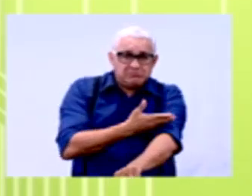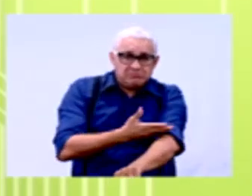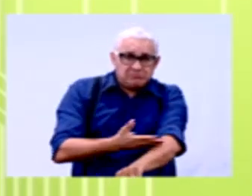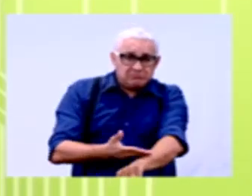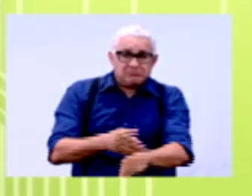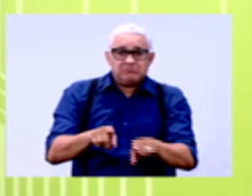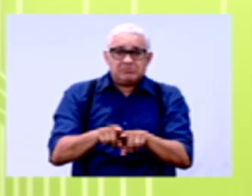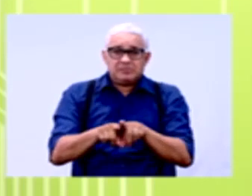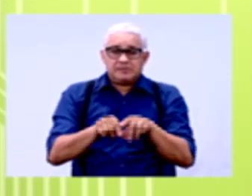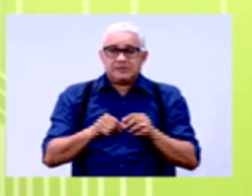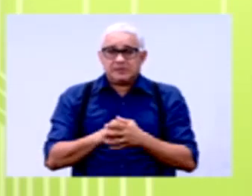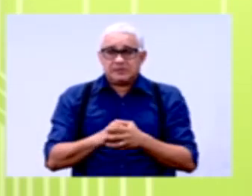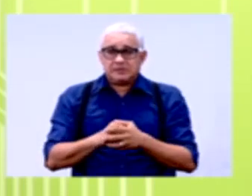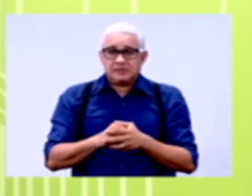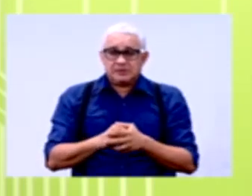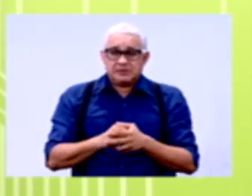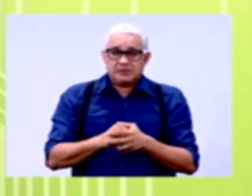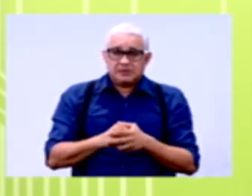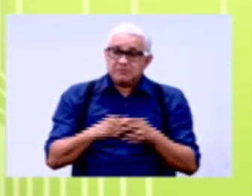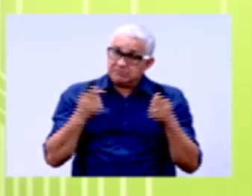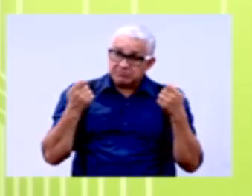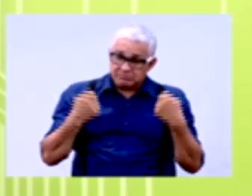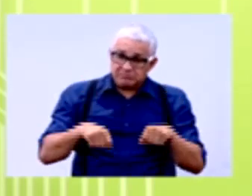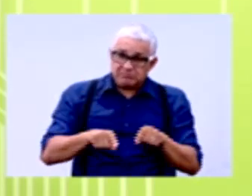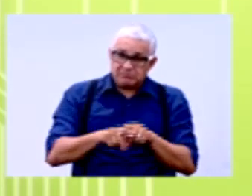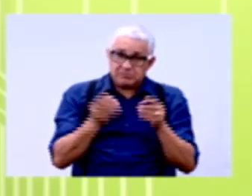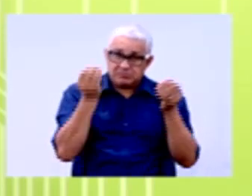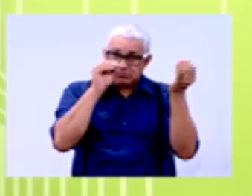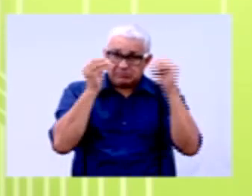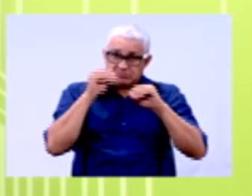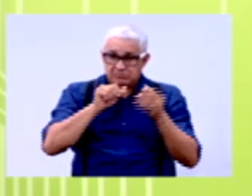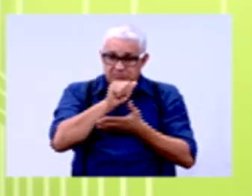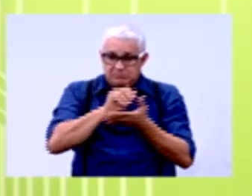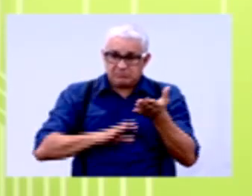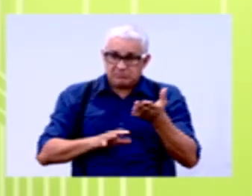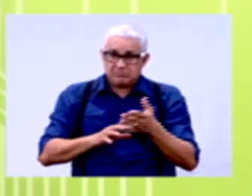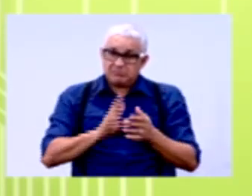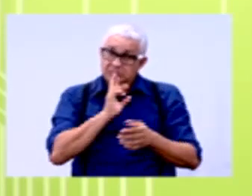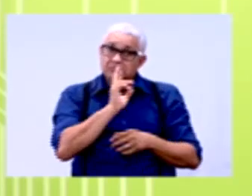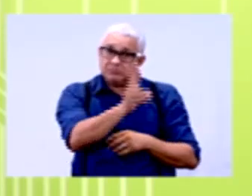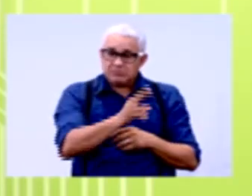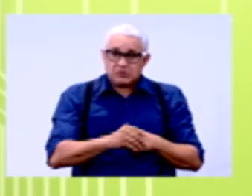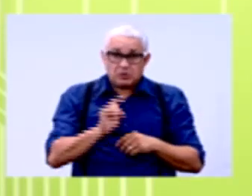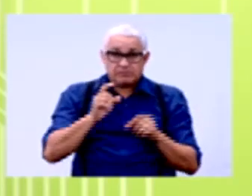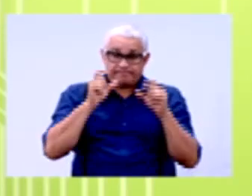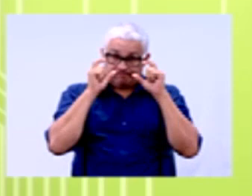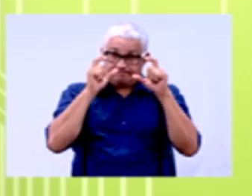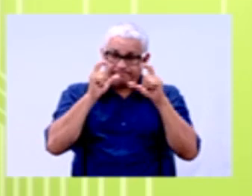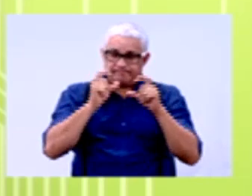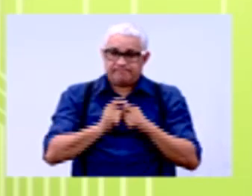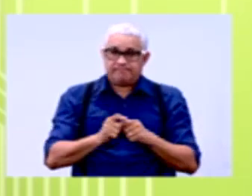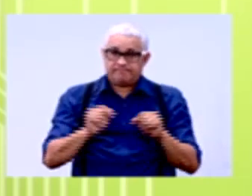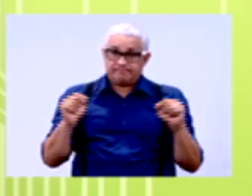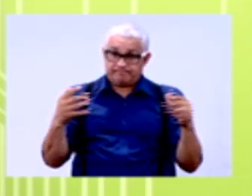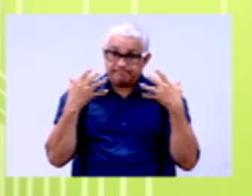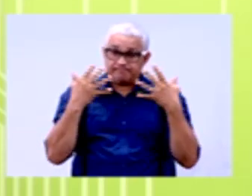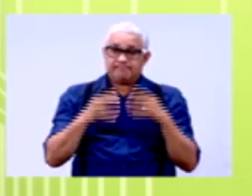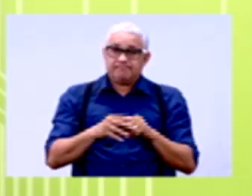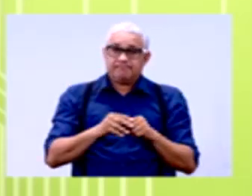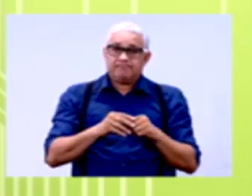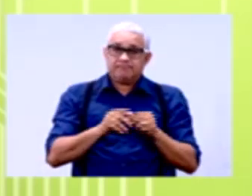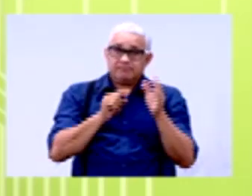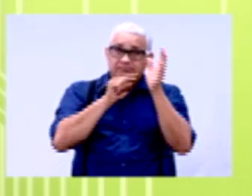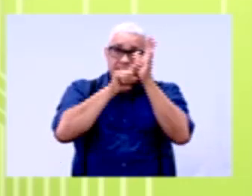né, e também atendam às necessidades que foram colocadas na atividade, né? Então, prestem só atenção nessas questões de fazer a